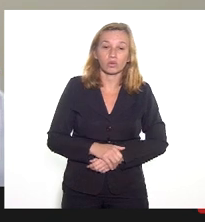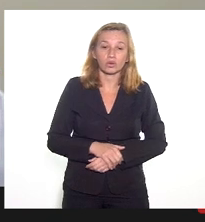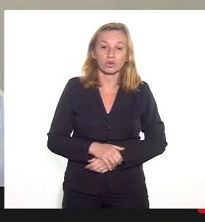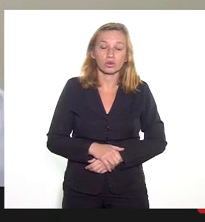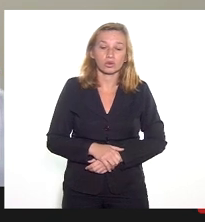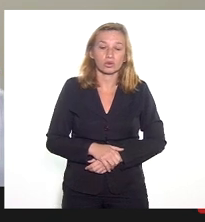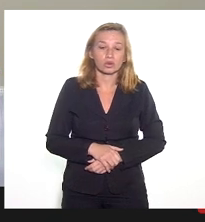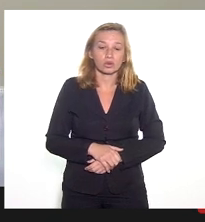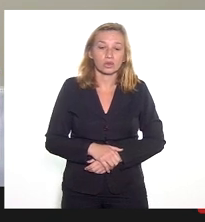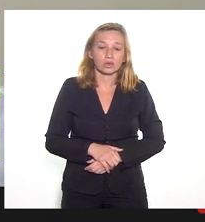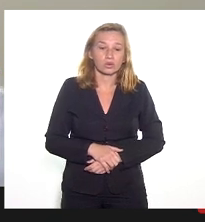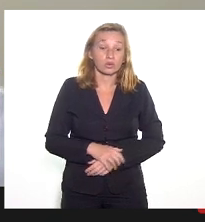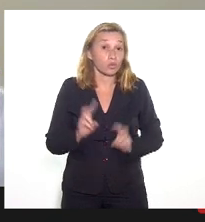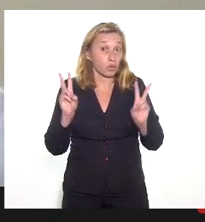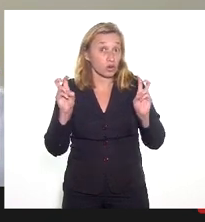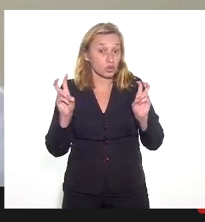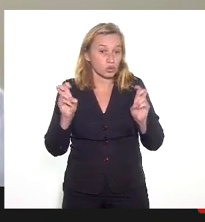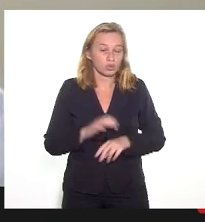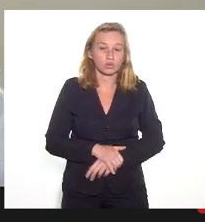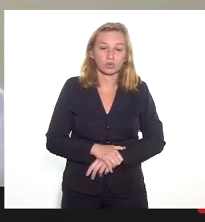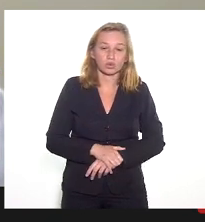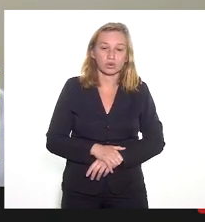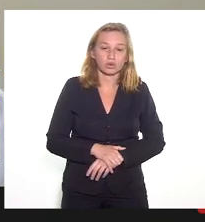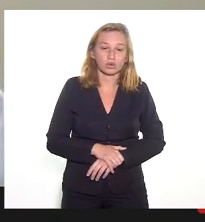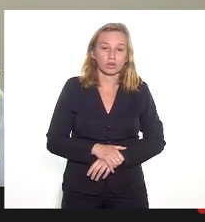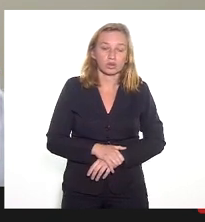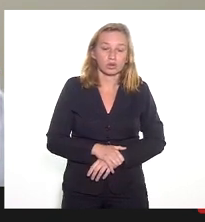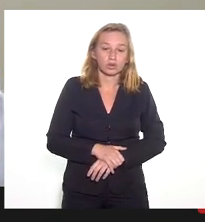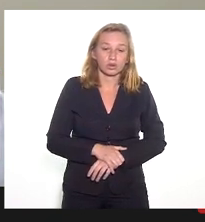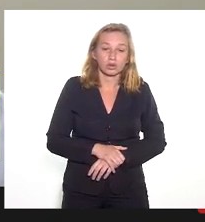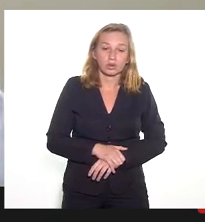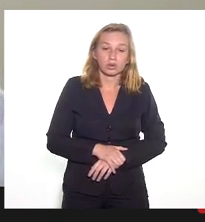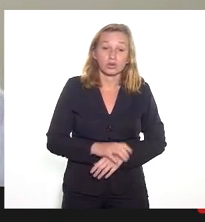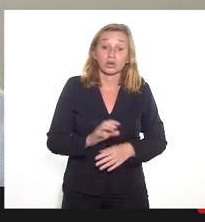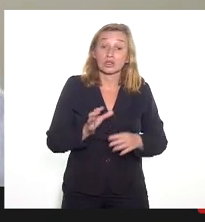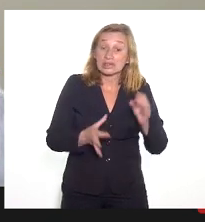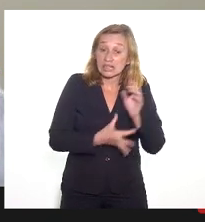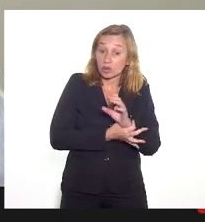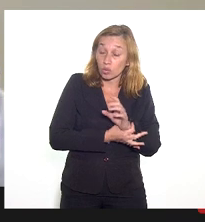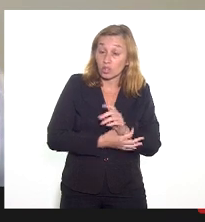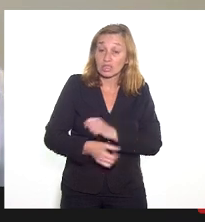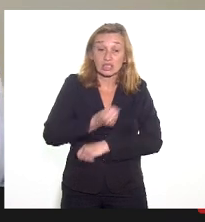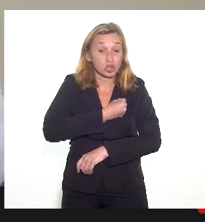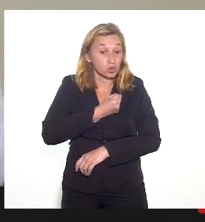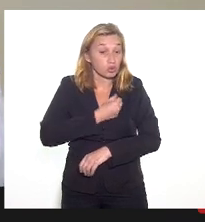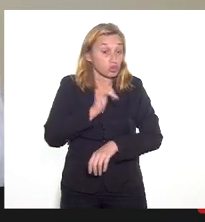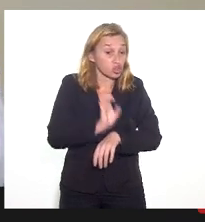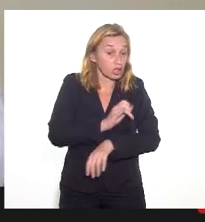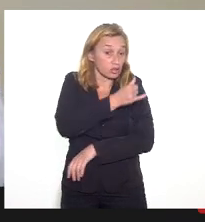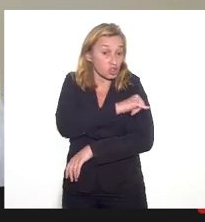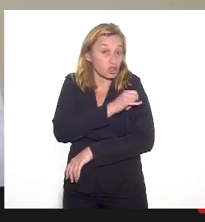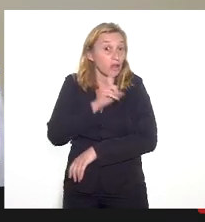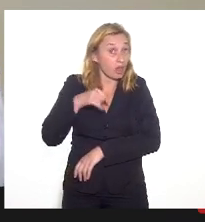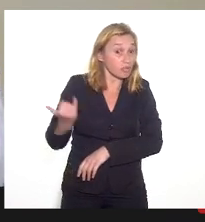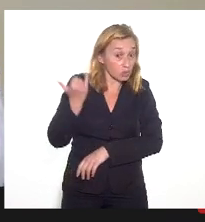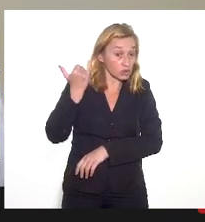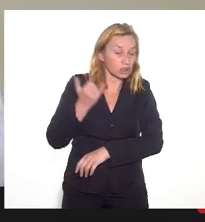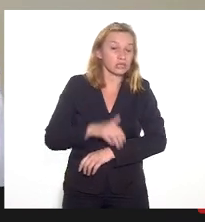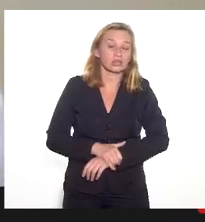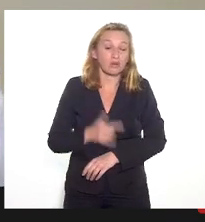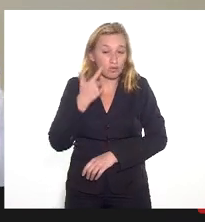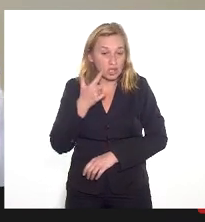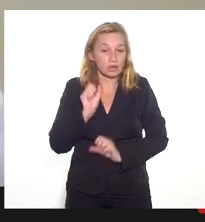sobre a questão da legislação sobre proteção de dados no Estado do Rio de Janeiro, isso é muito importante, já há acúmulo na Assembleia, e vamos ver se a